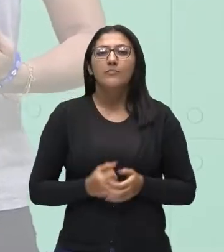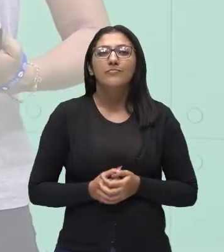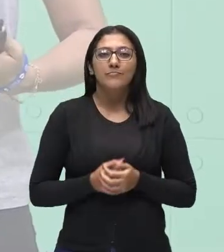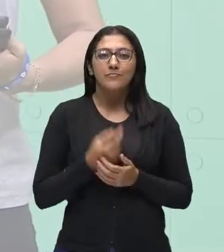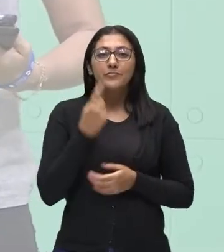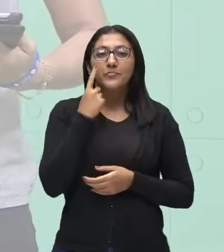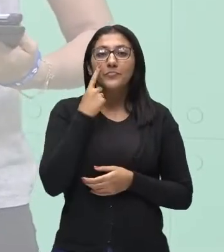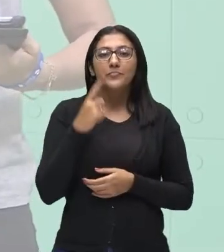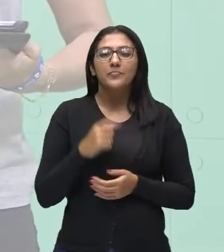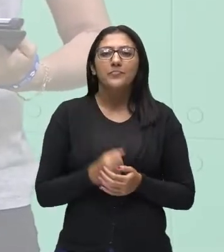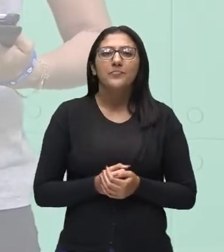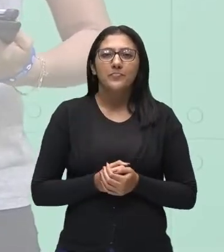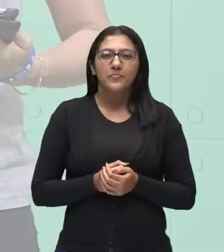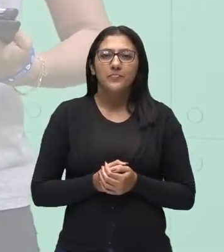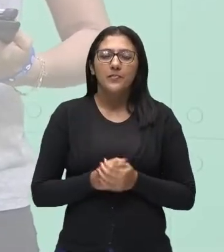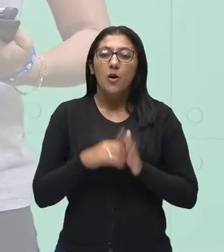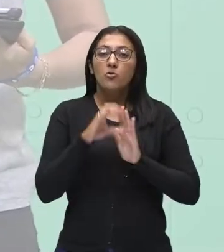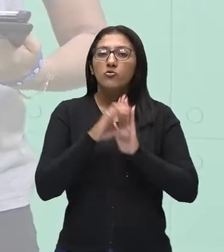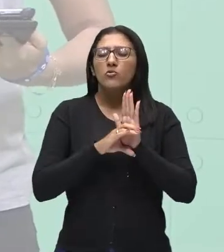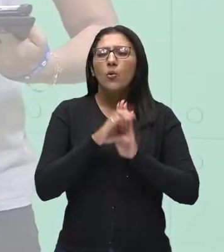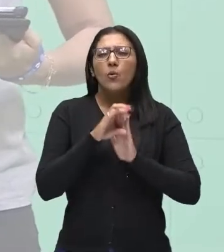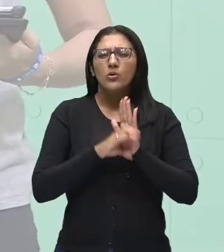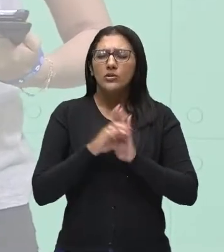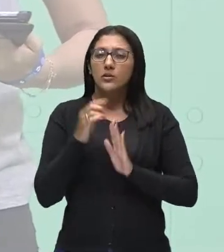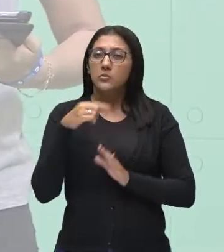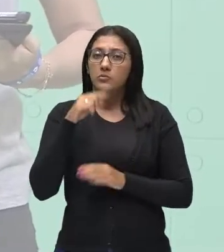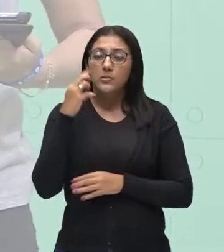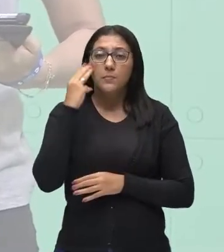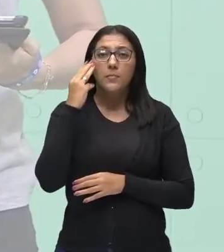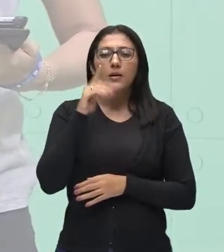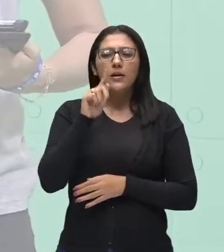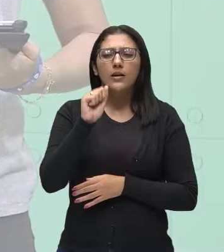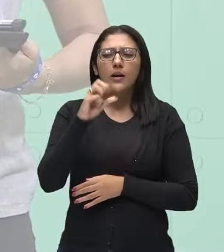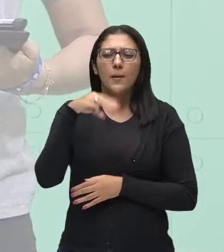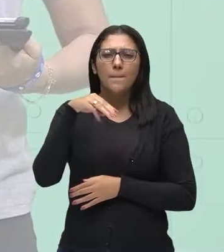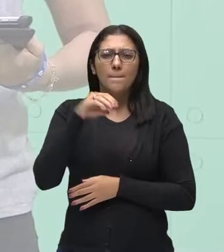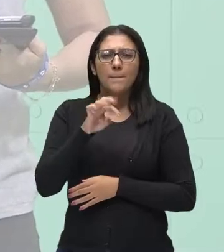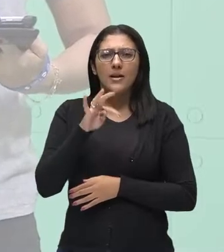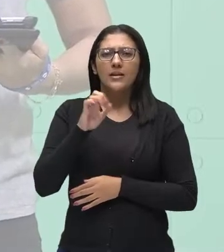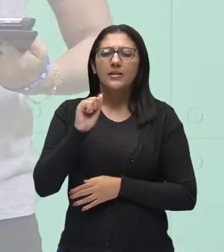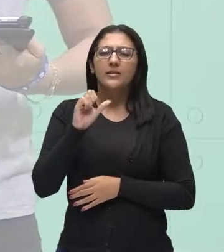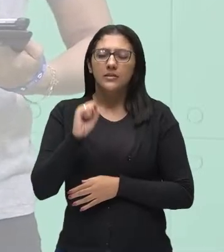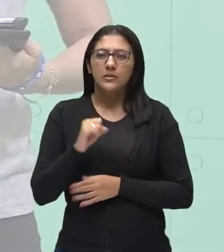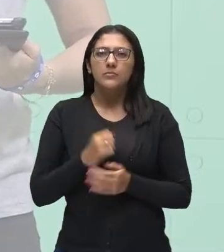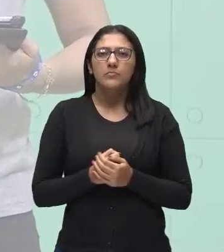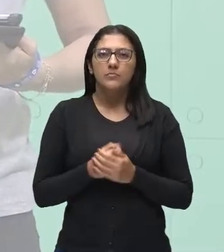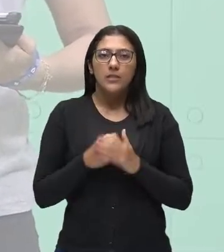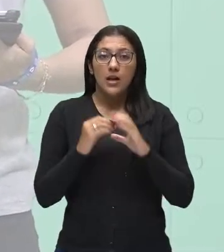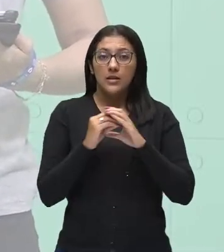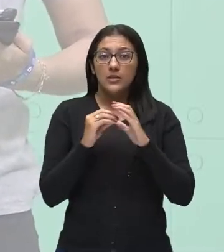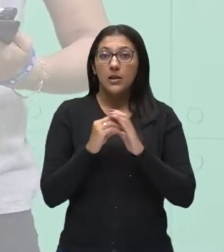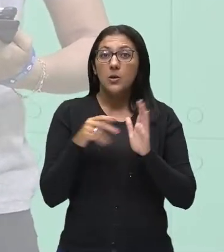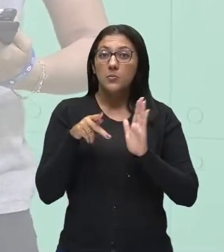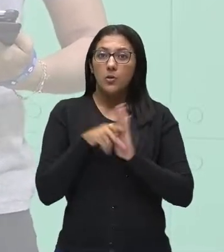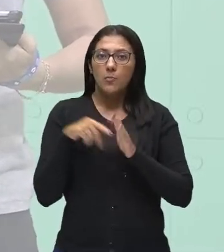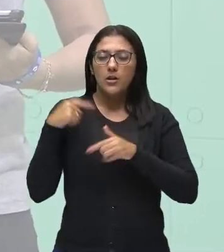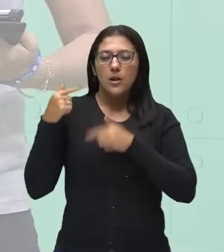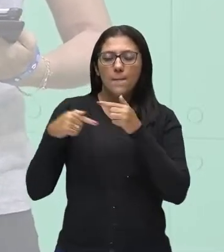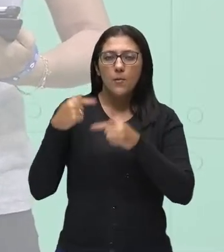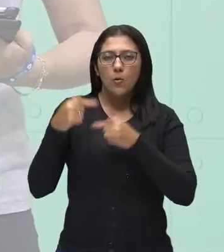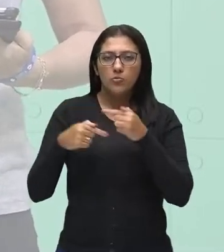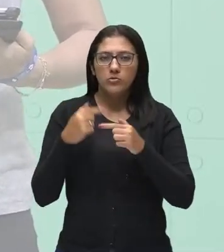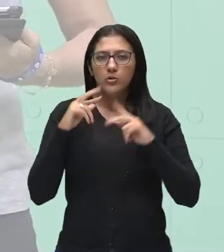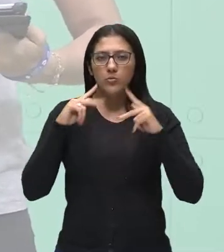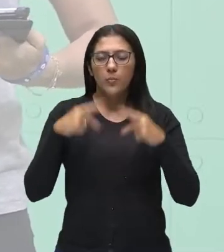gente, alguns conceitos para você fixar bem. Gametas. Os gametas são células reprodutivas, tá bom? Nós